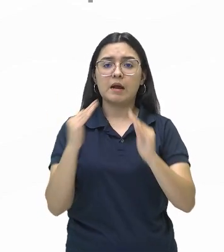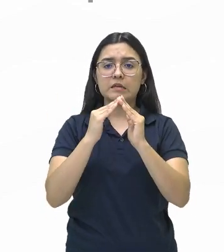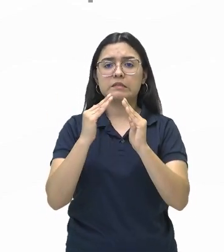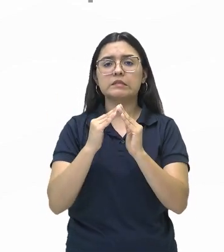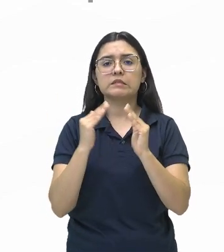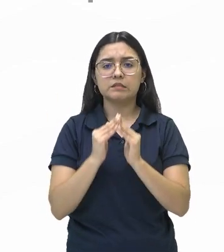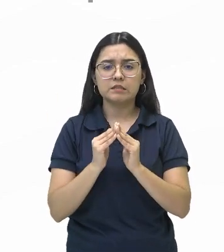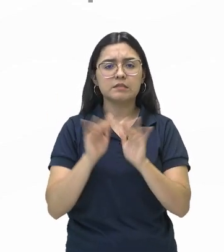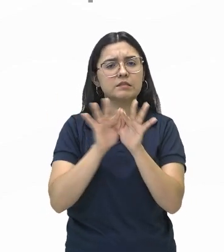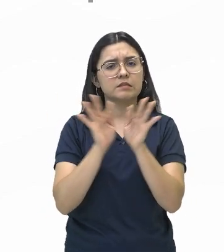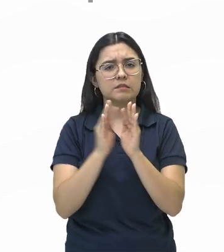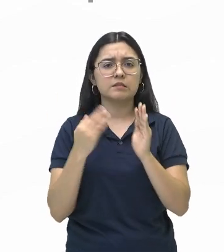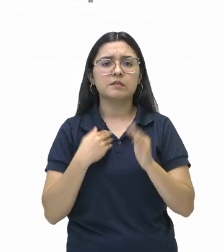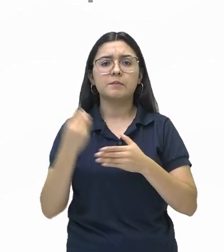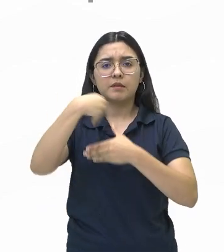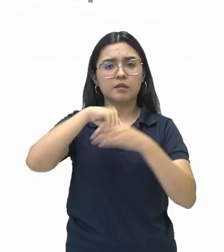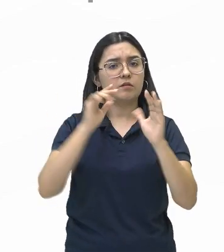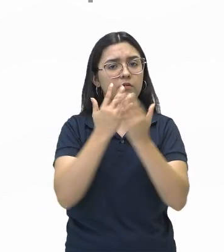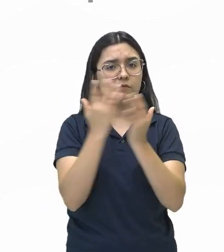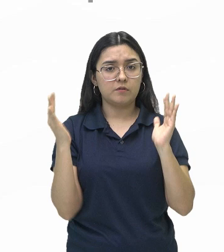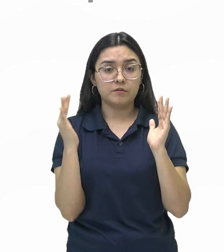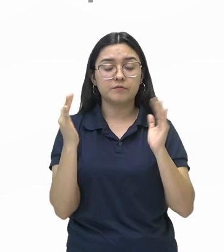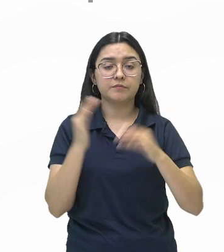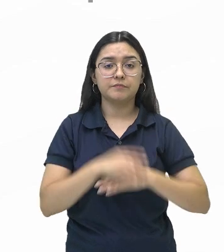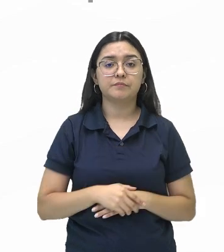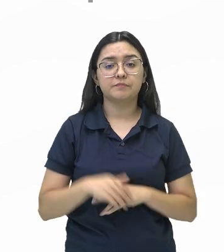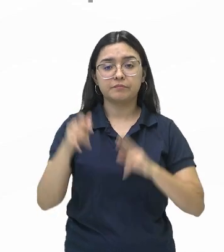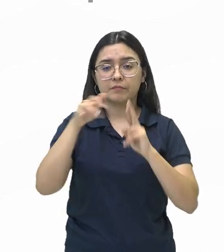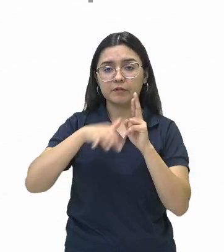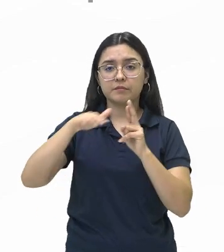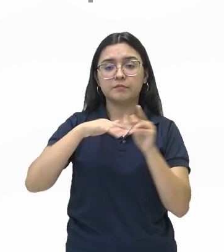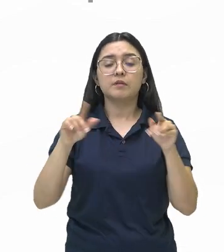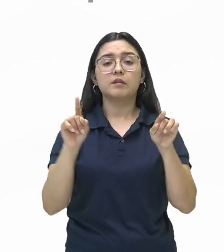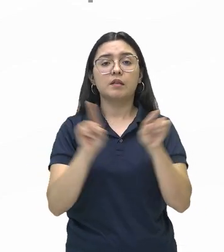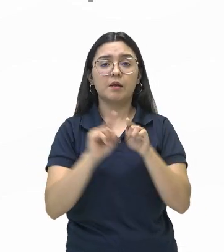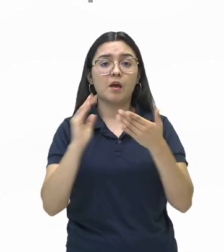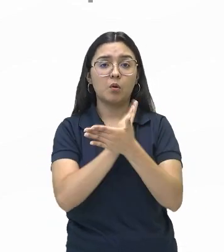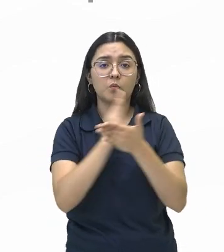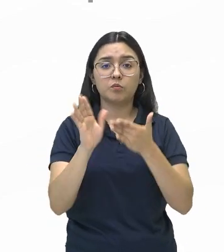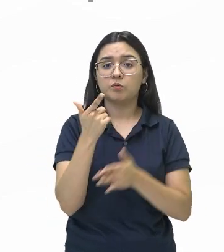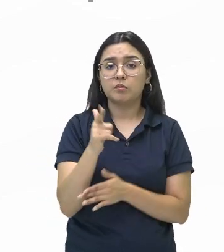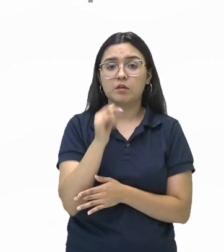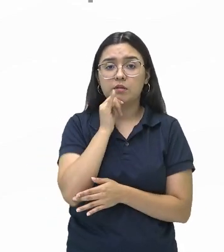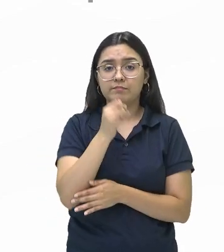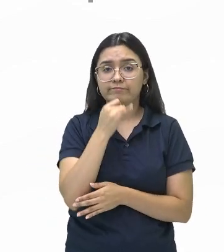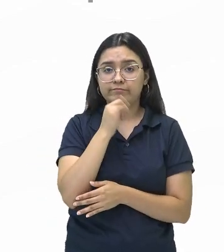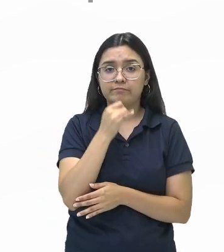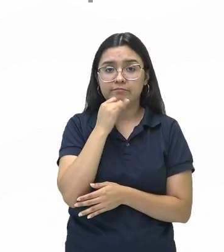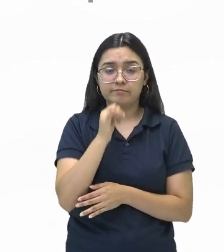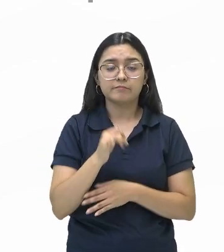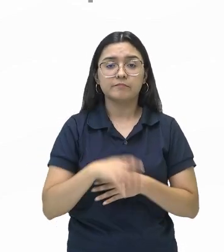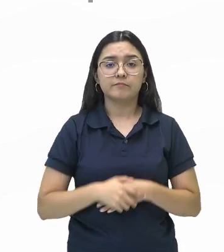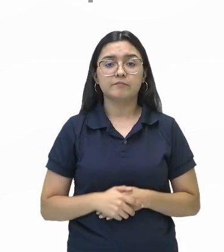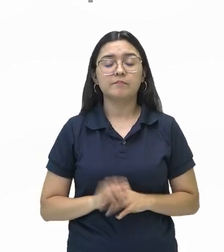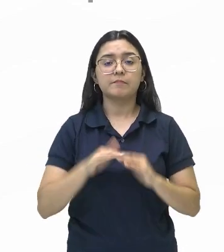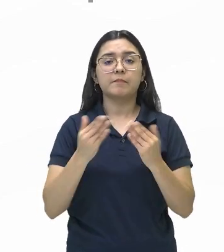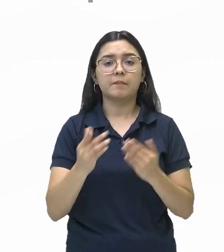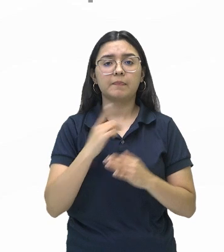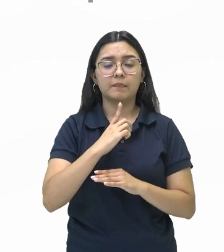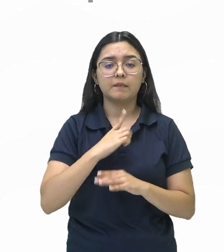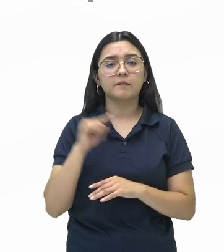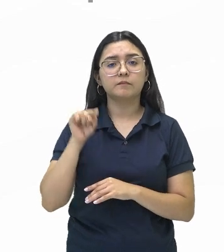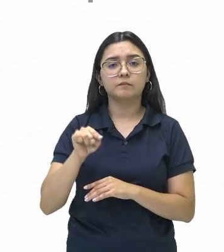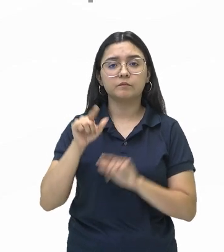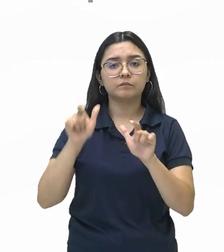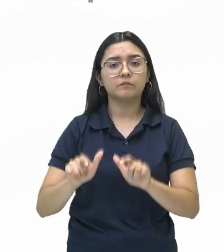da mata, né? Muitos até sem energia elétrica. Então, e é ali que eles